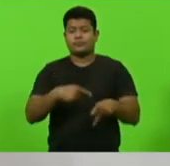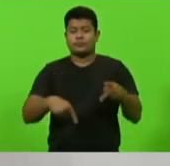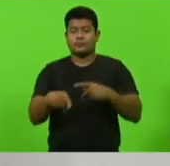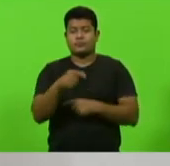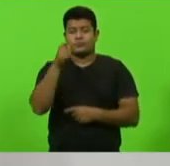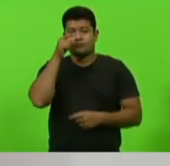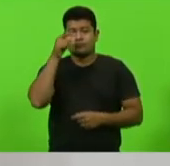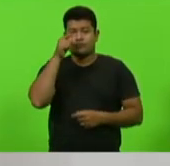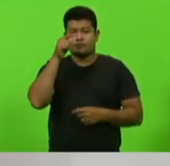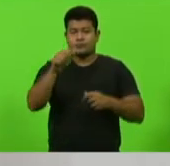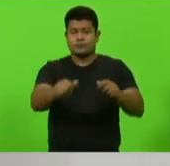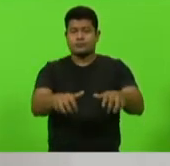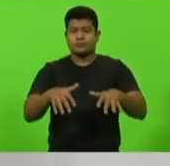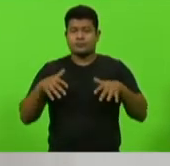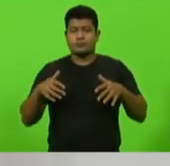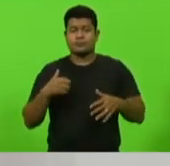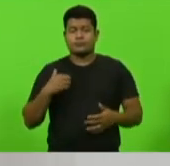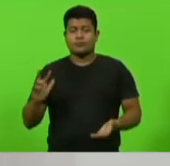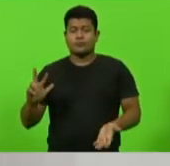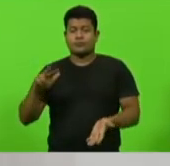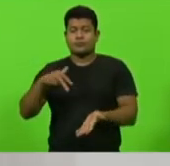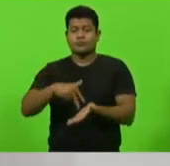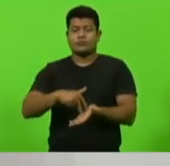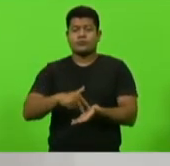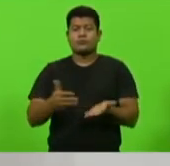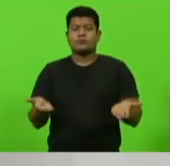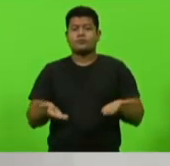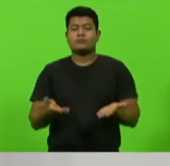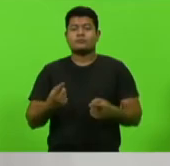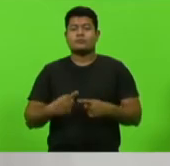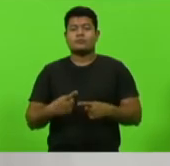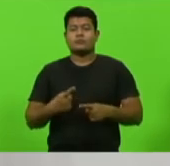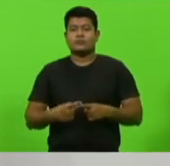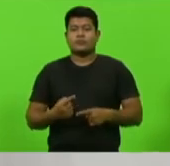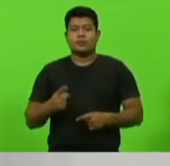Presidente, o que me traz aqui hoje, na verdade, é um assunto que está